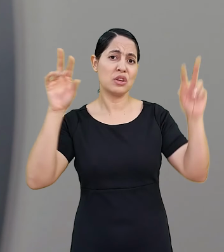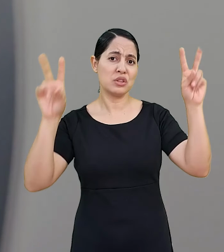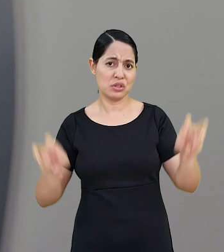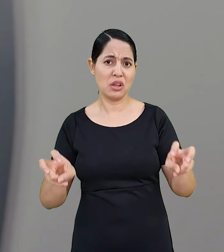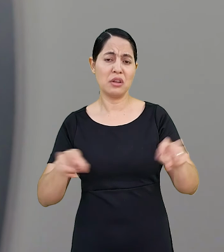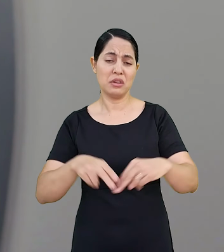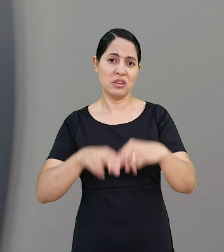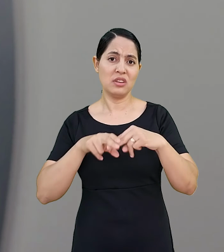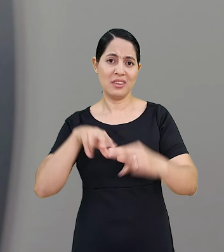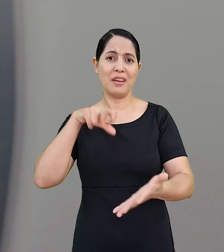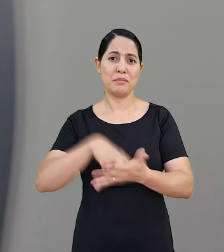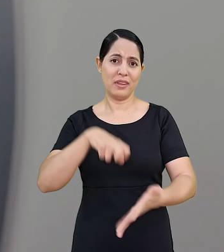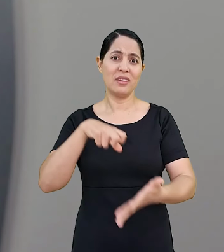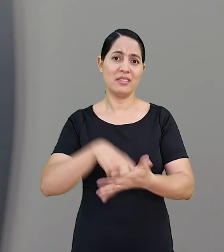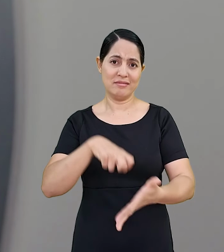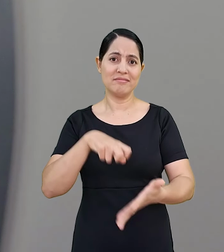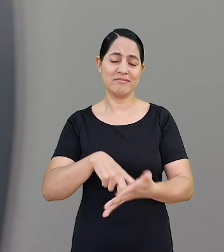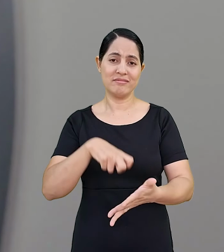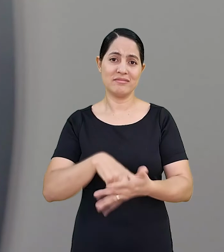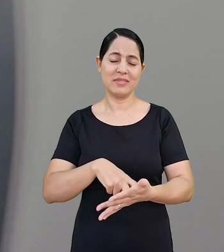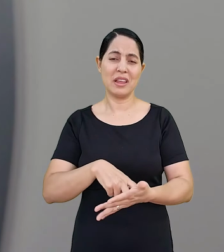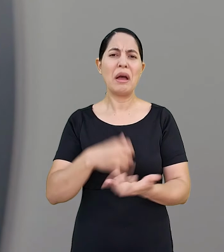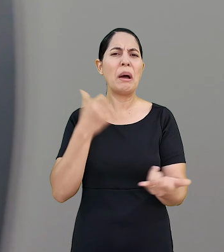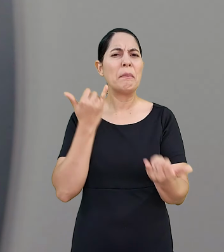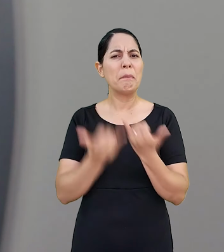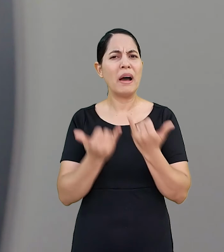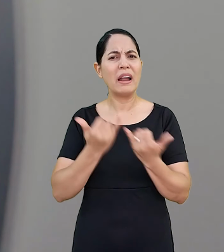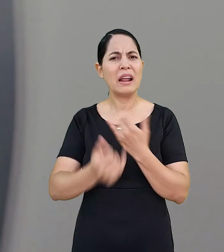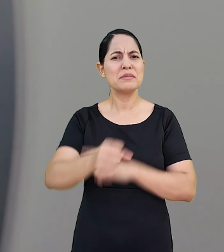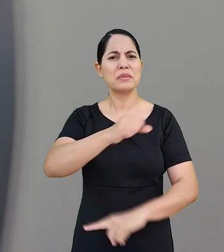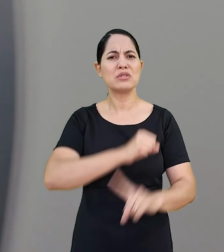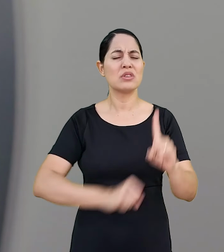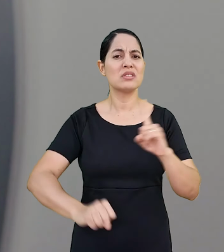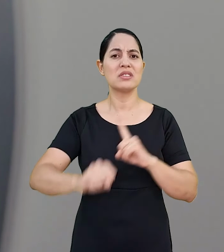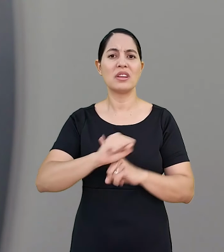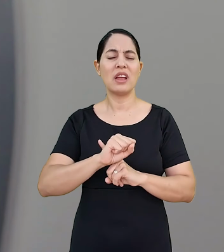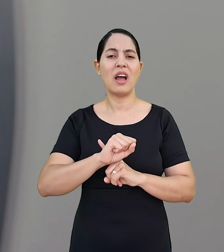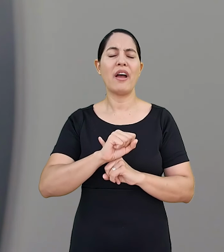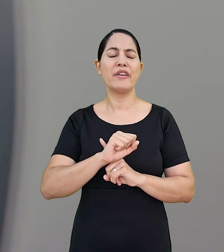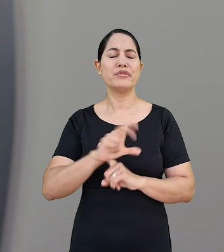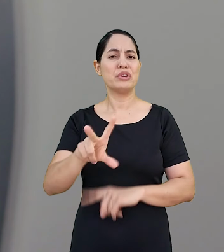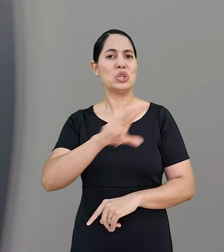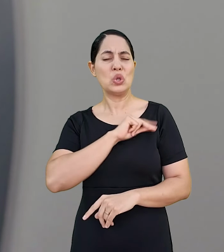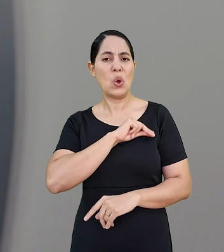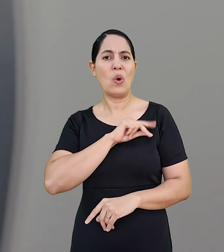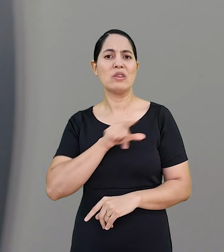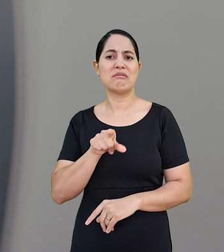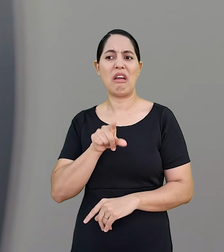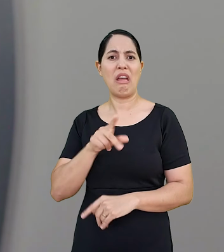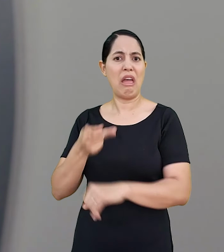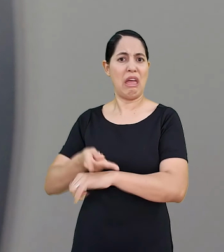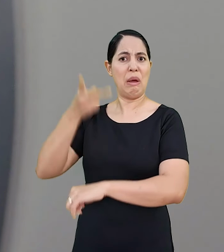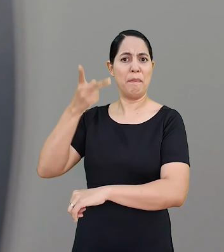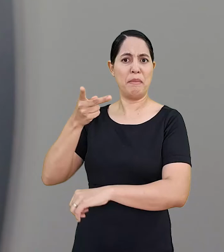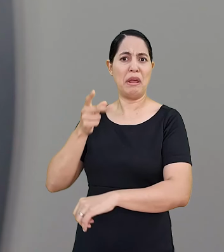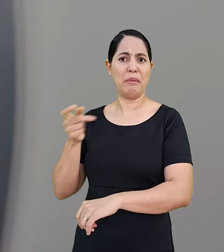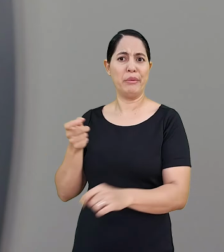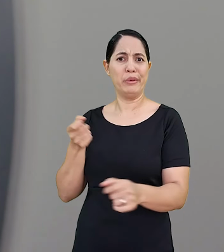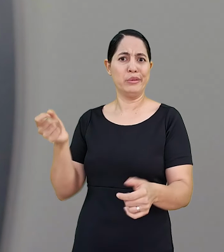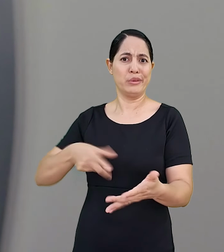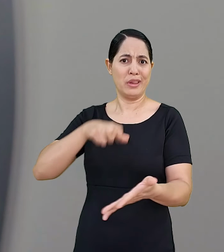essa pena que, na verdade, pode parecer para a sociedade, enfim, para o cidadão comum, mais um prêmio do que uma